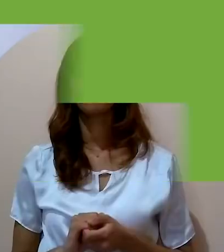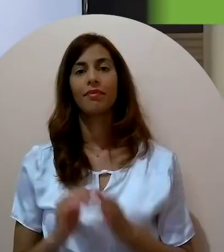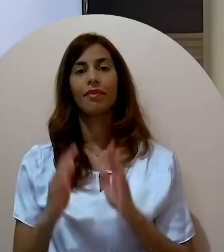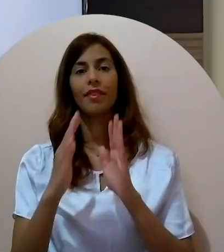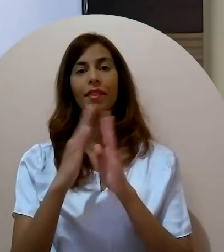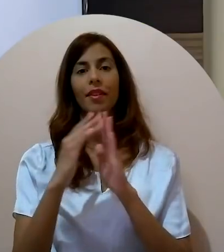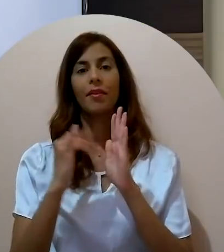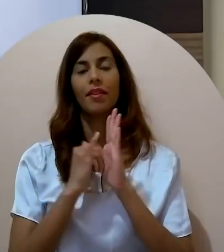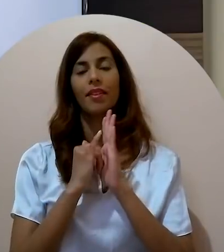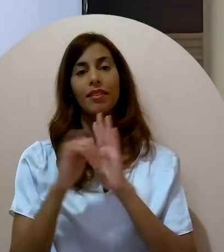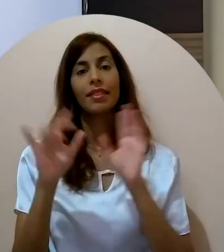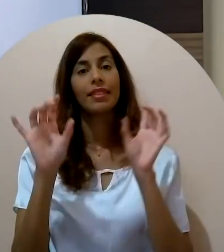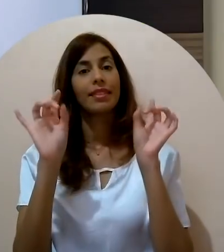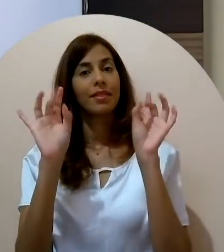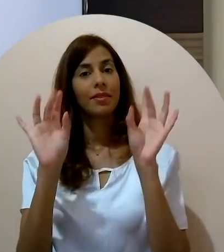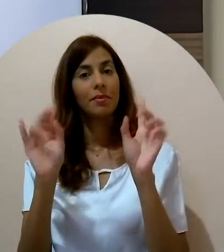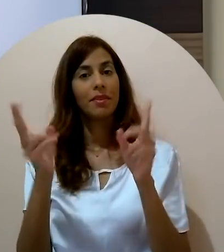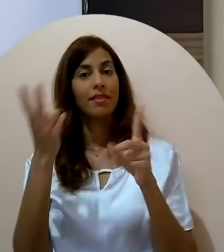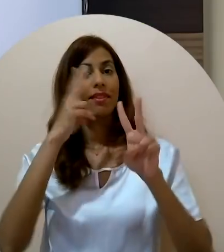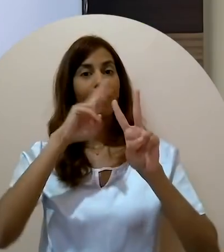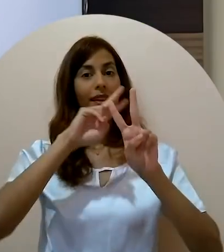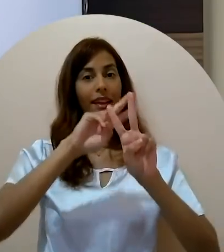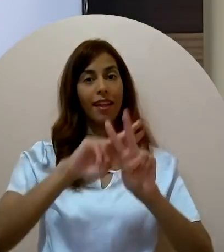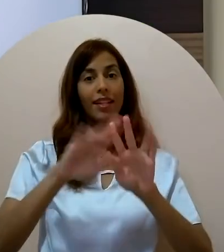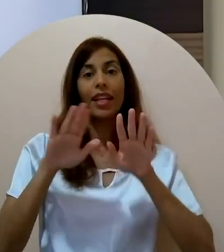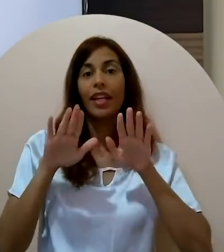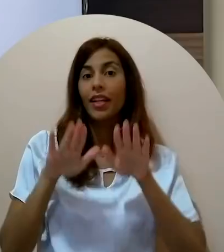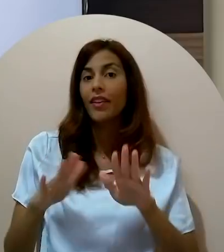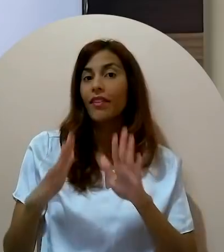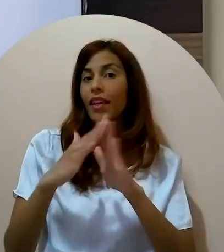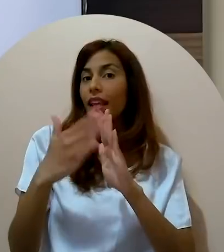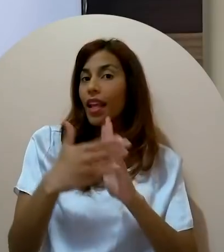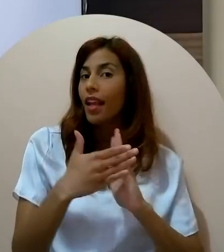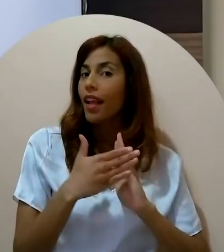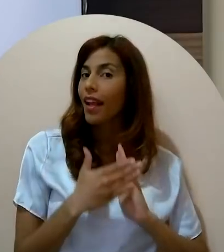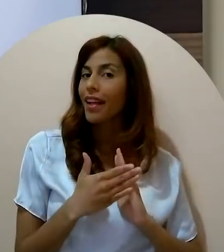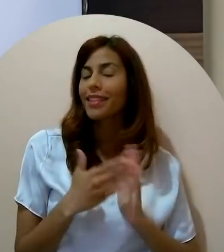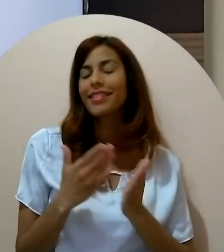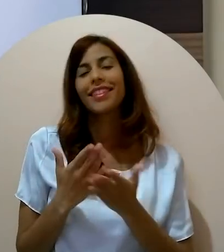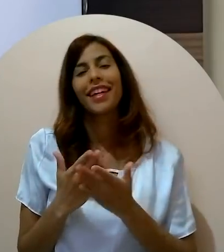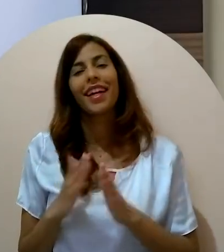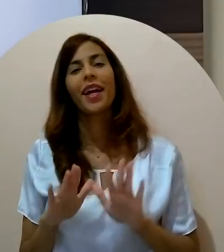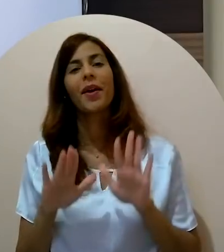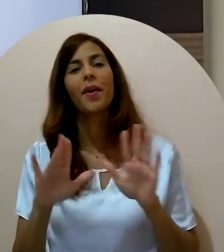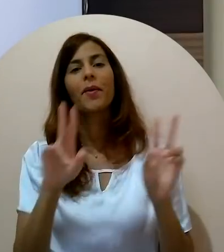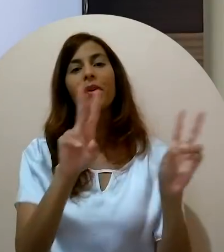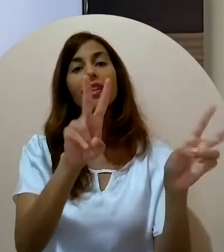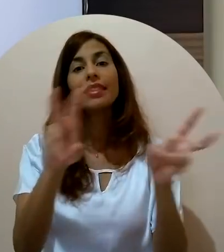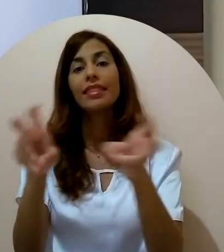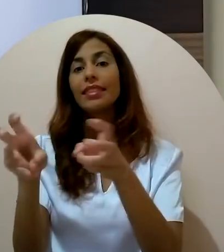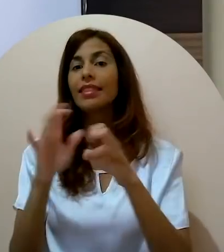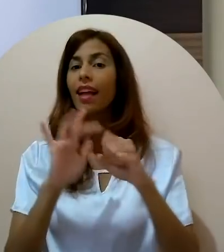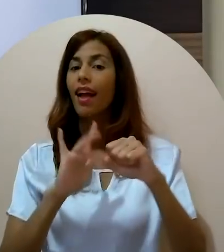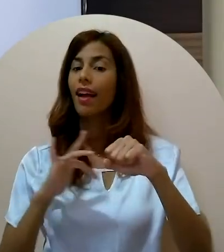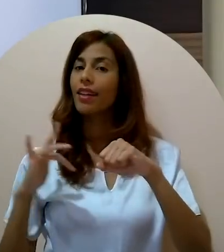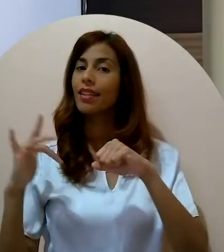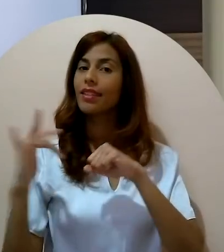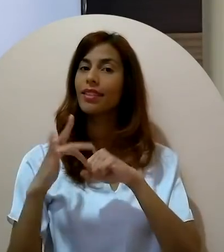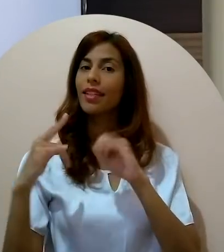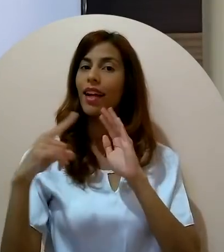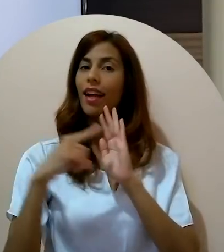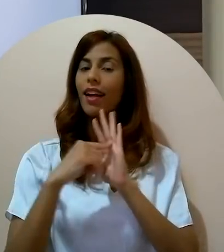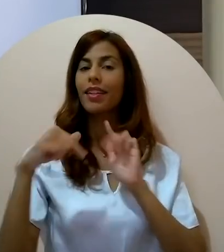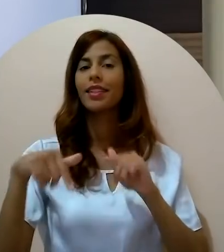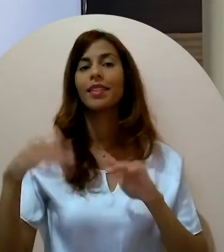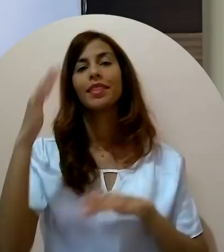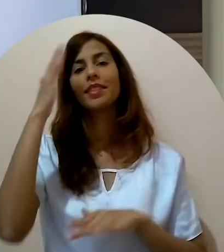O IBMEA Notícias #EmCasa de hoje fica por aqui. Fique atento às redes sociais da IBMEA para saber tudo o que